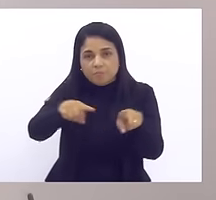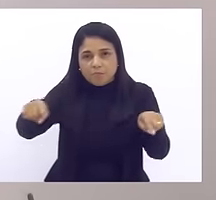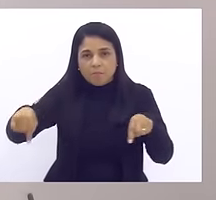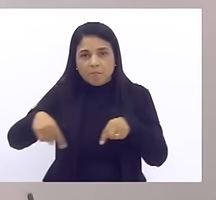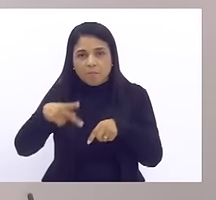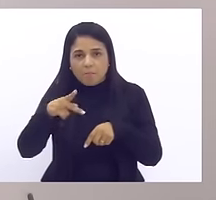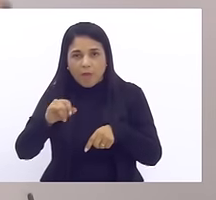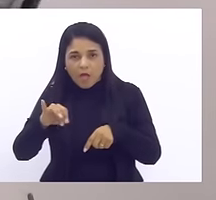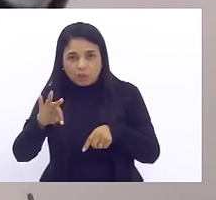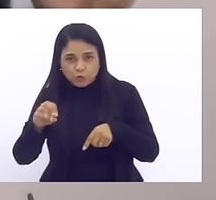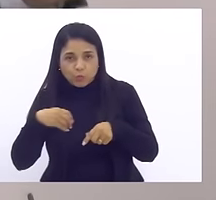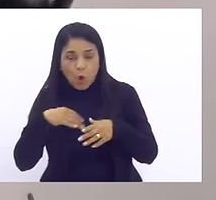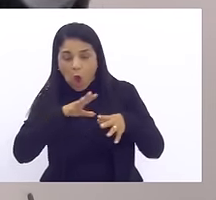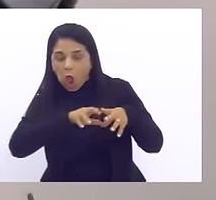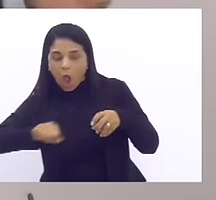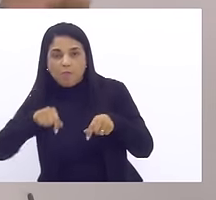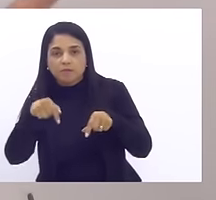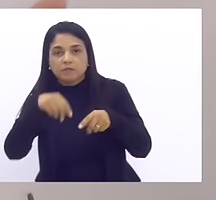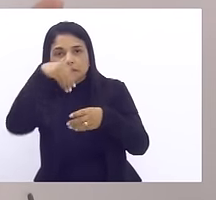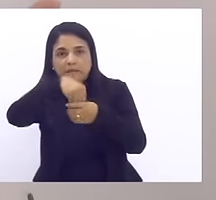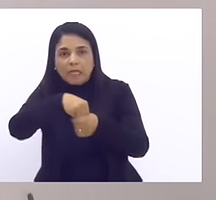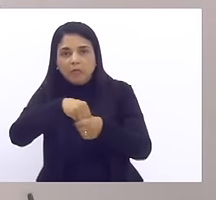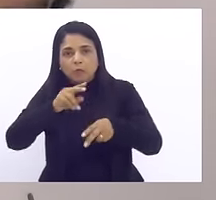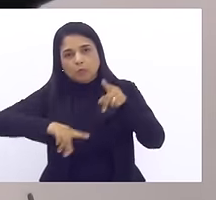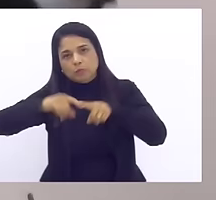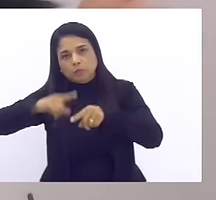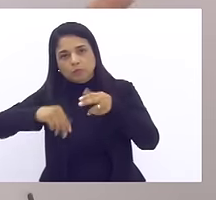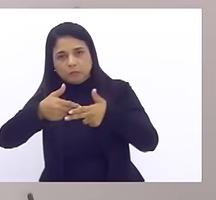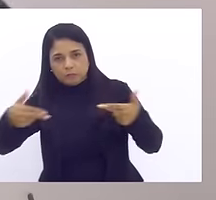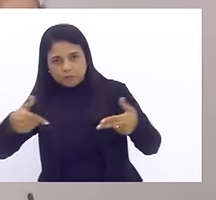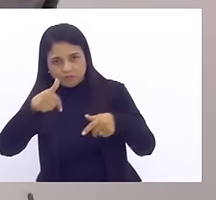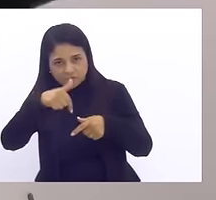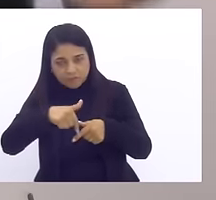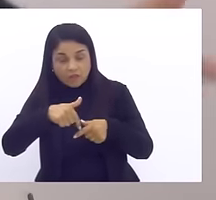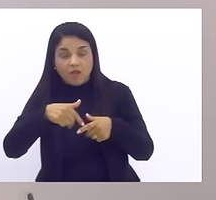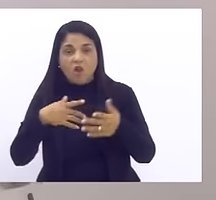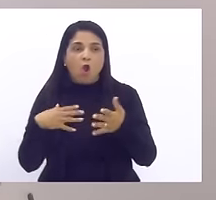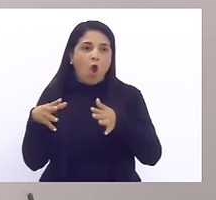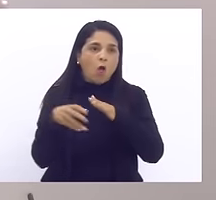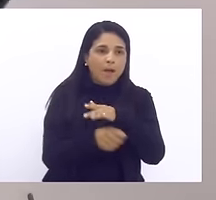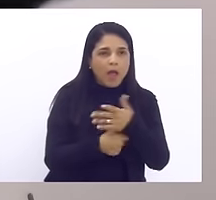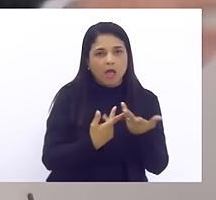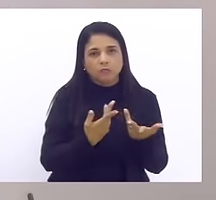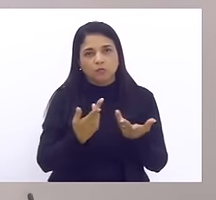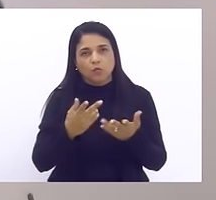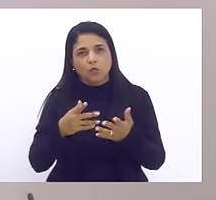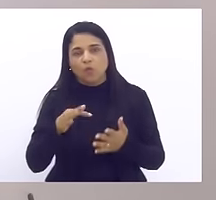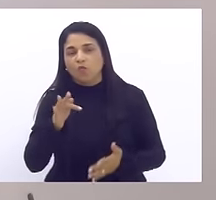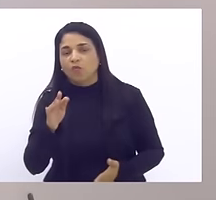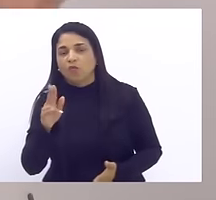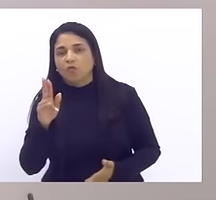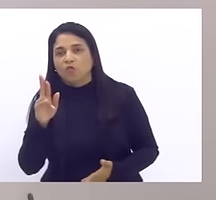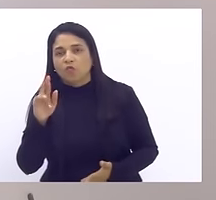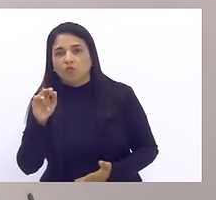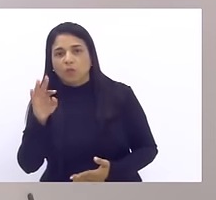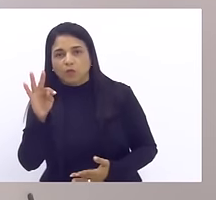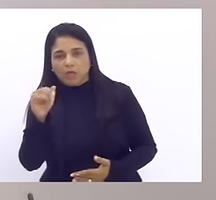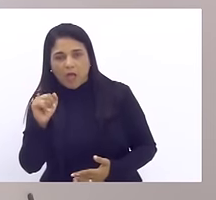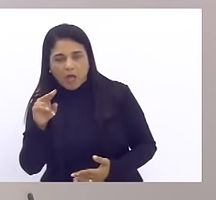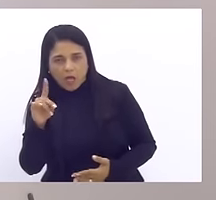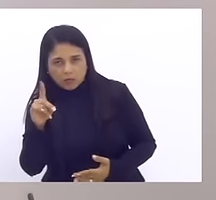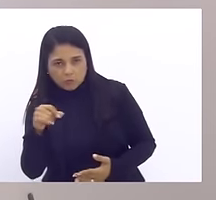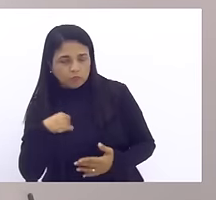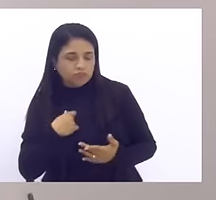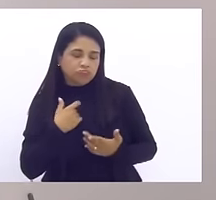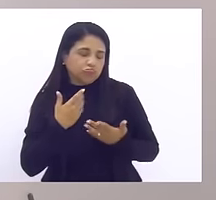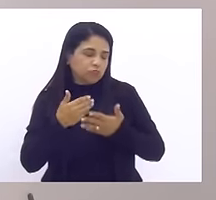então para garantir que o seu carro não vai ser depredado roubado Furtado Seja lá que que a senhora queira chamar